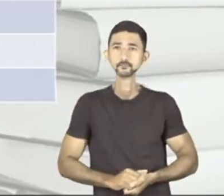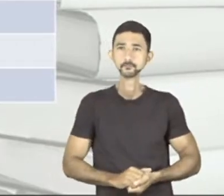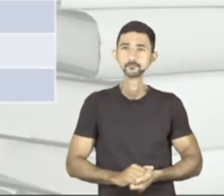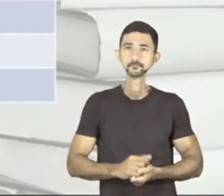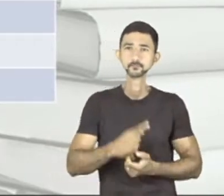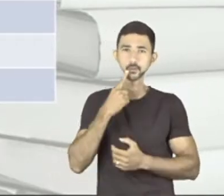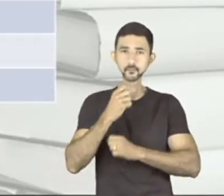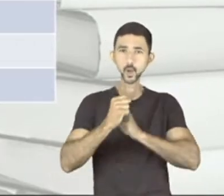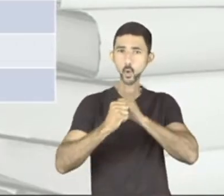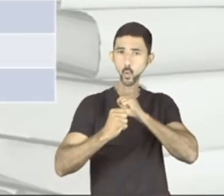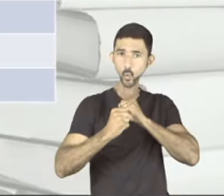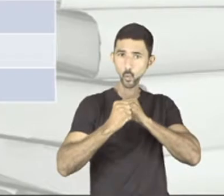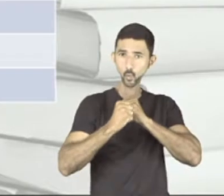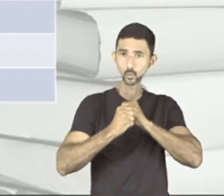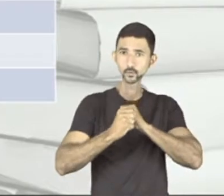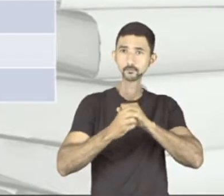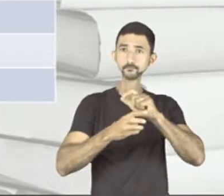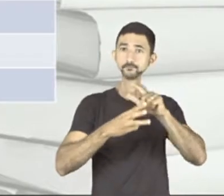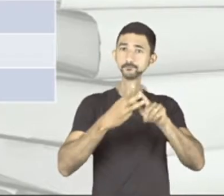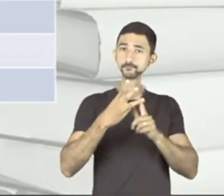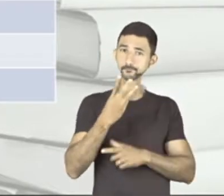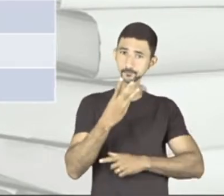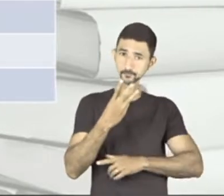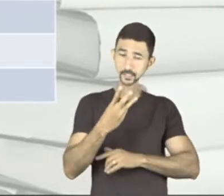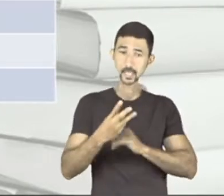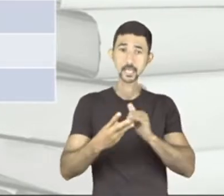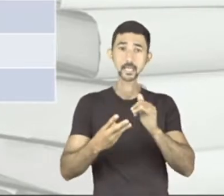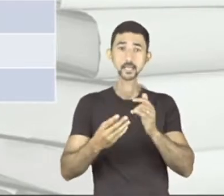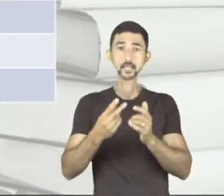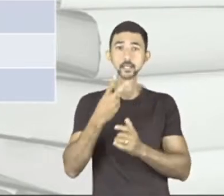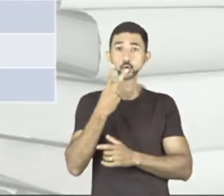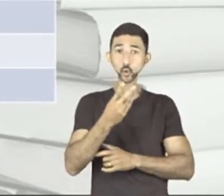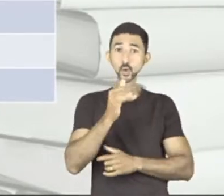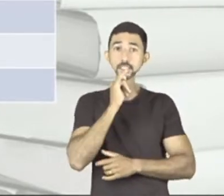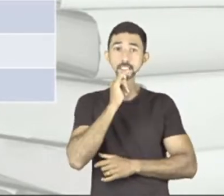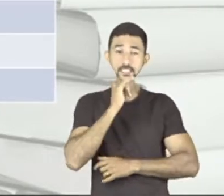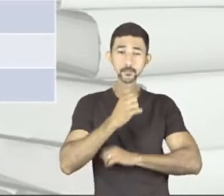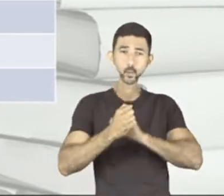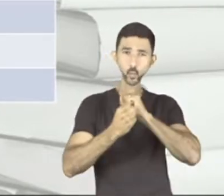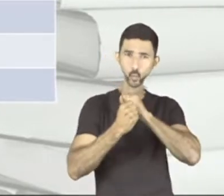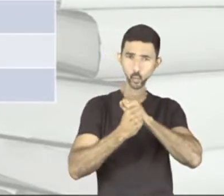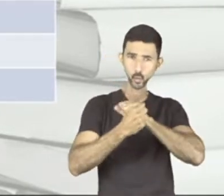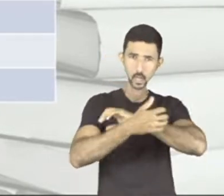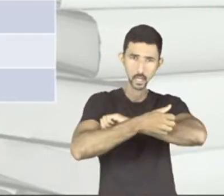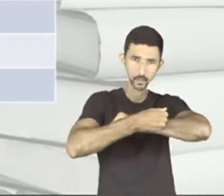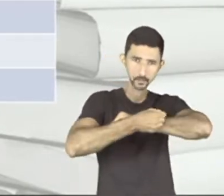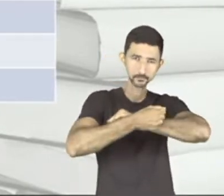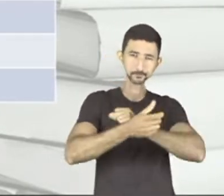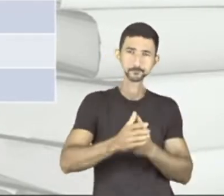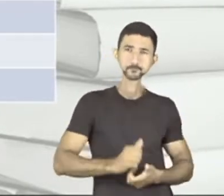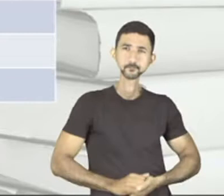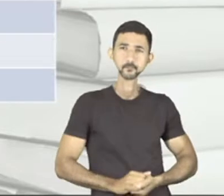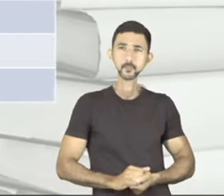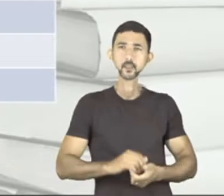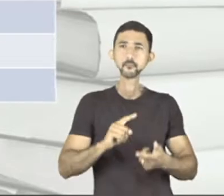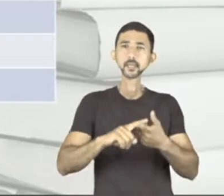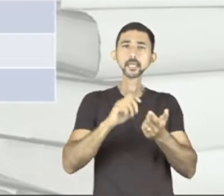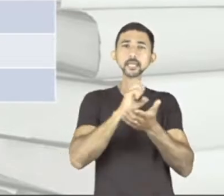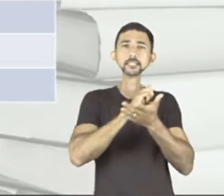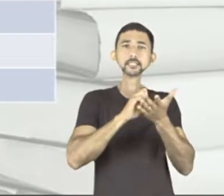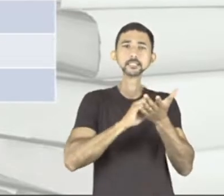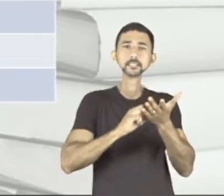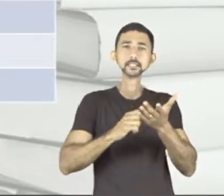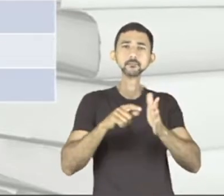de agarre. Eu dei dois exemplos de lutas de agarre. E o exercício era para que vocês